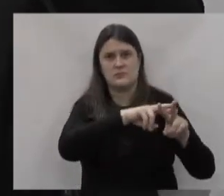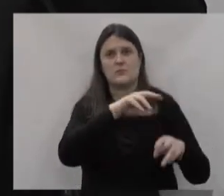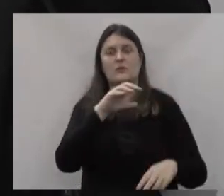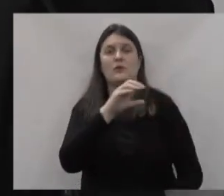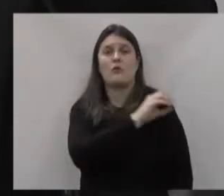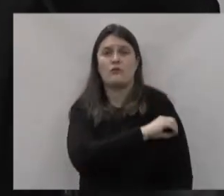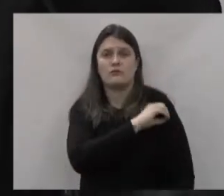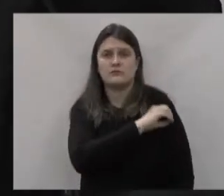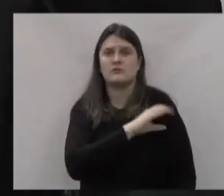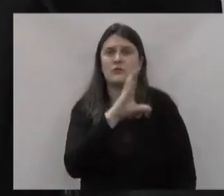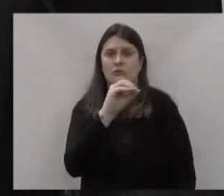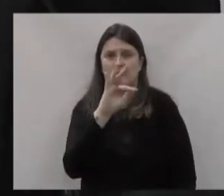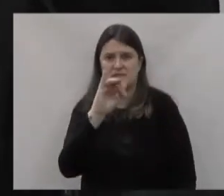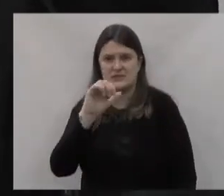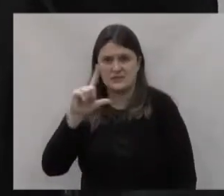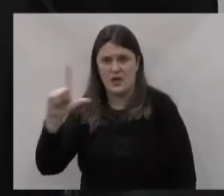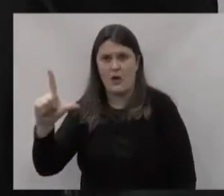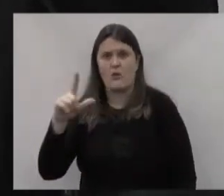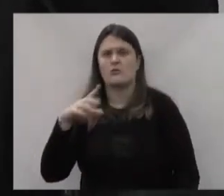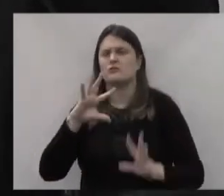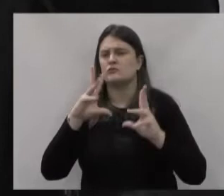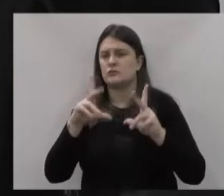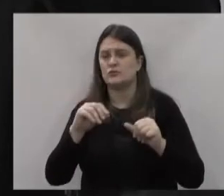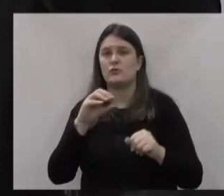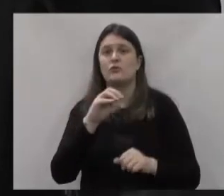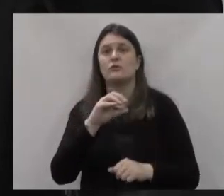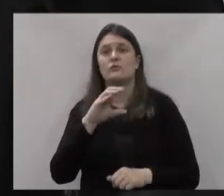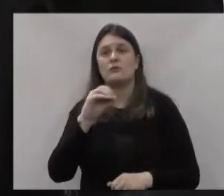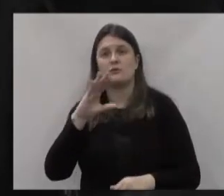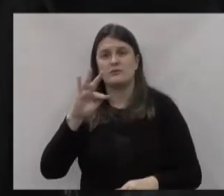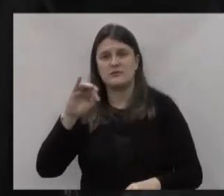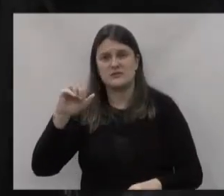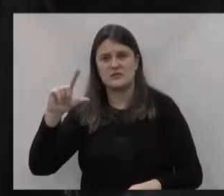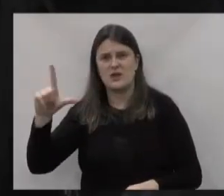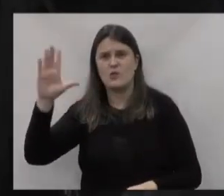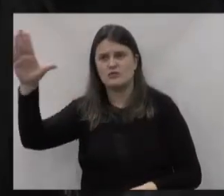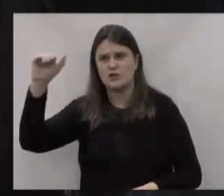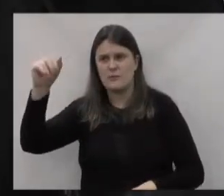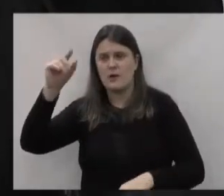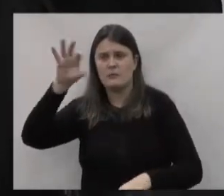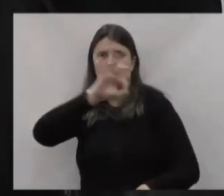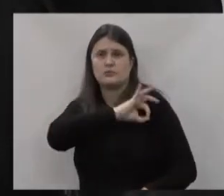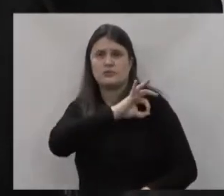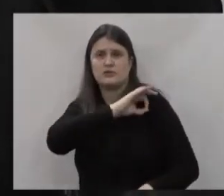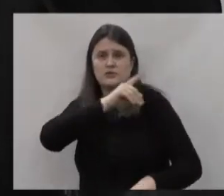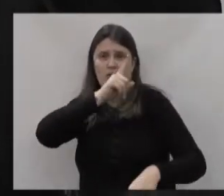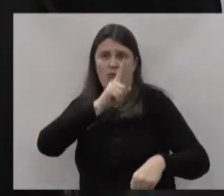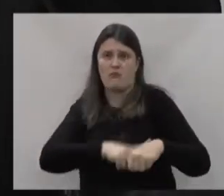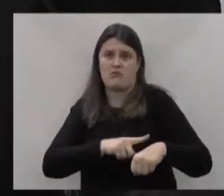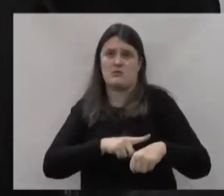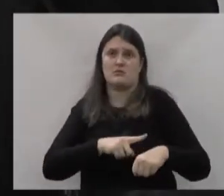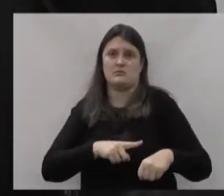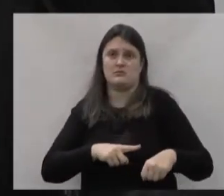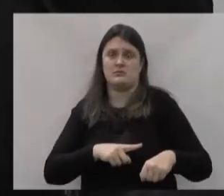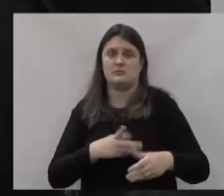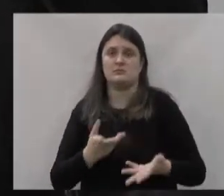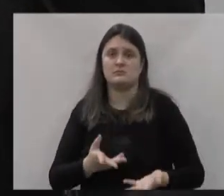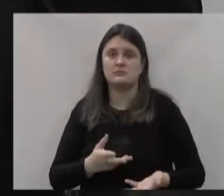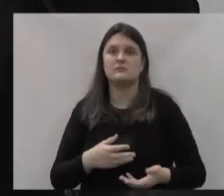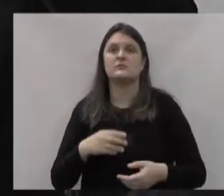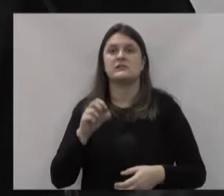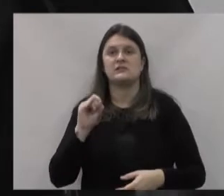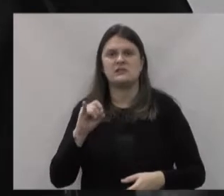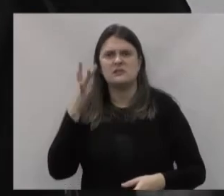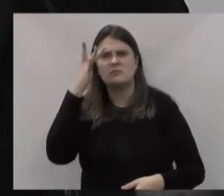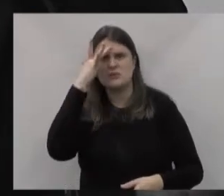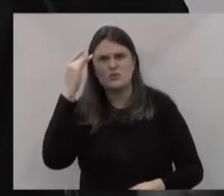oficiais, porque é uma ação em conjunto. O certo seria o oficial já ter chamado a polícia no exato momento. Ela fez uma denúncia. Né? Então, assim, se